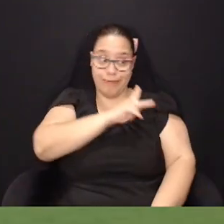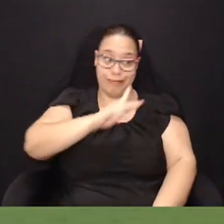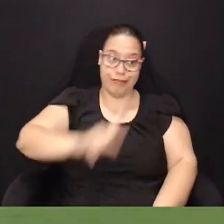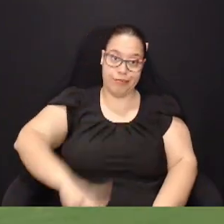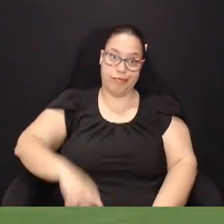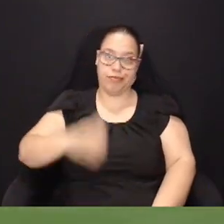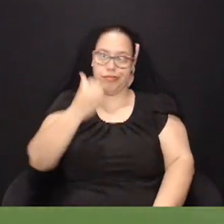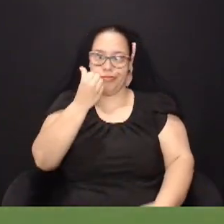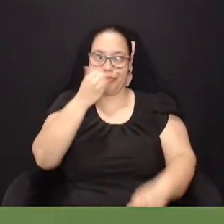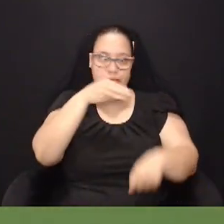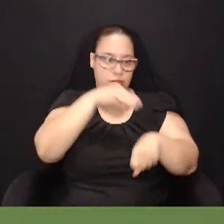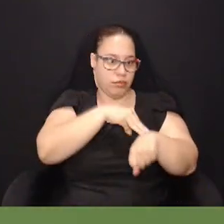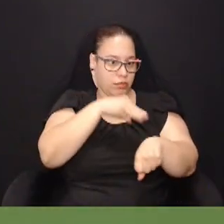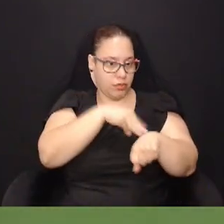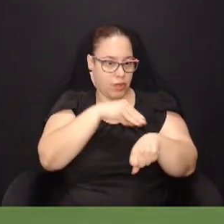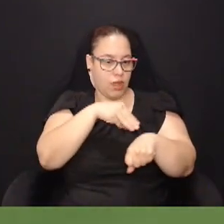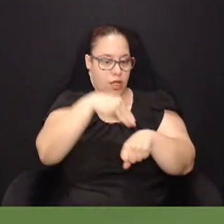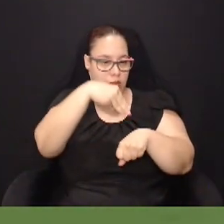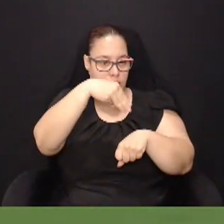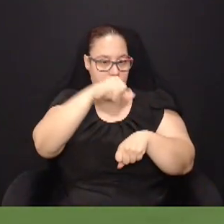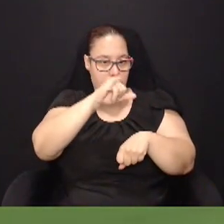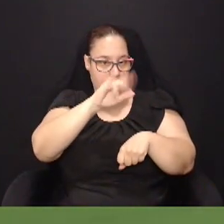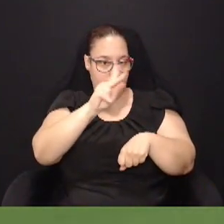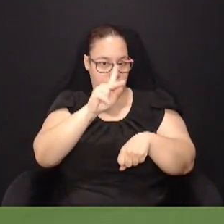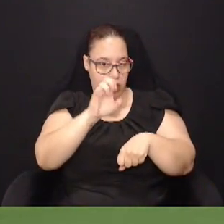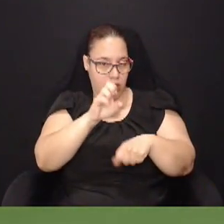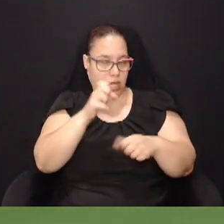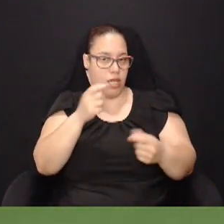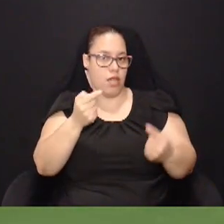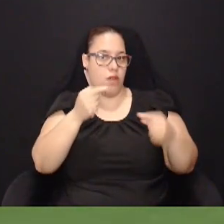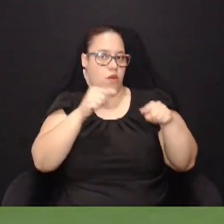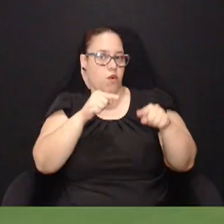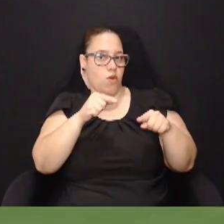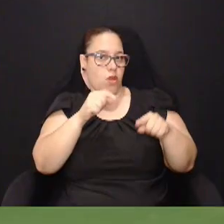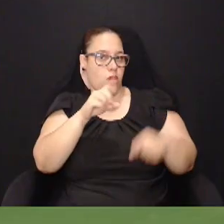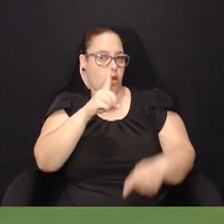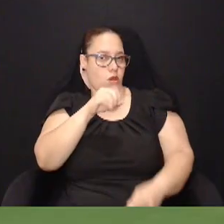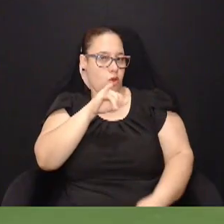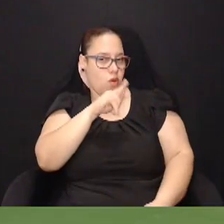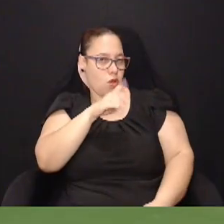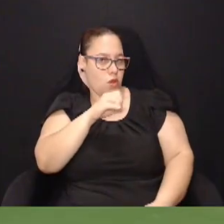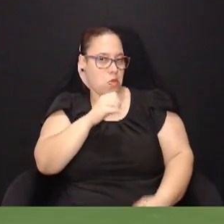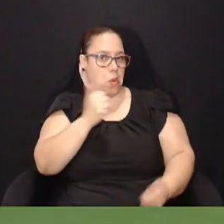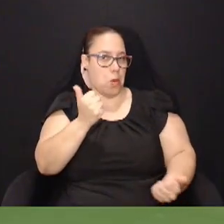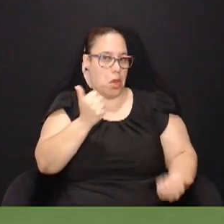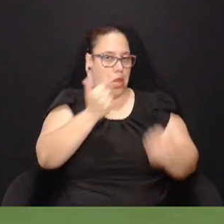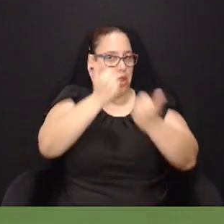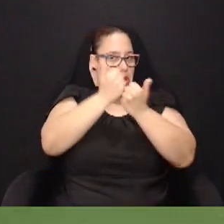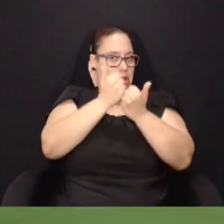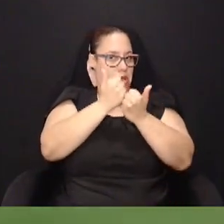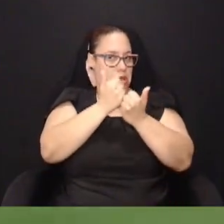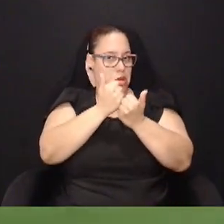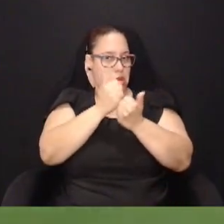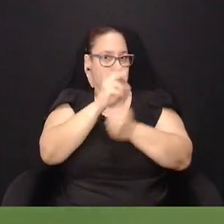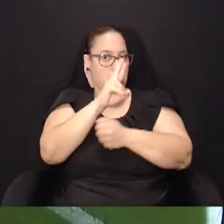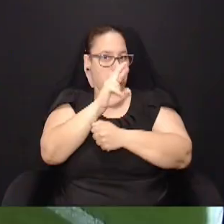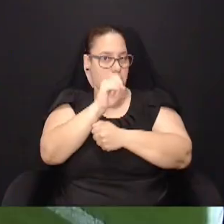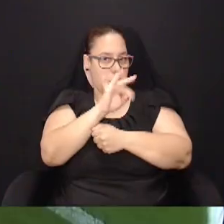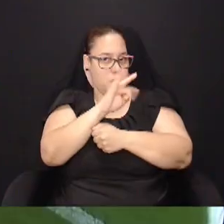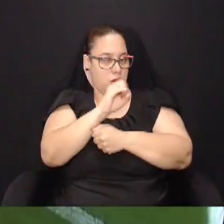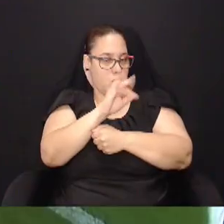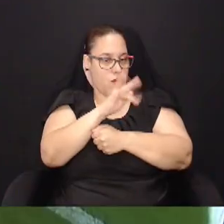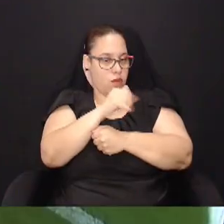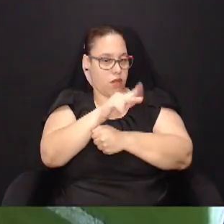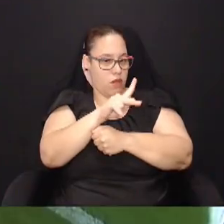minutos, Mike, de cabeça, obrigou o Diogo Silva a fazer bela defesa. No rebote, Felipe Azevedo